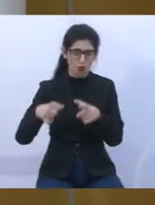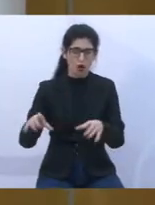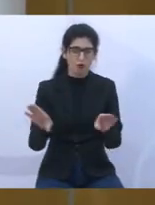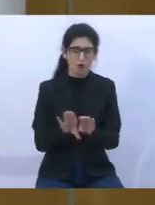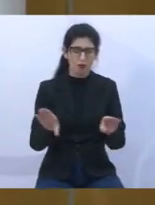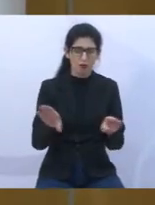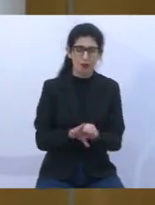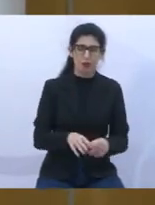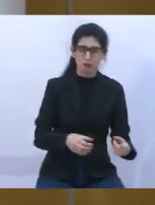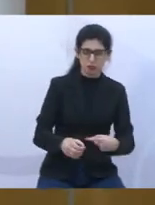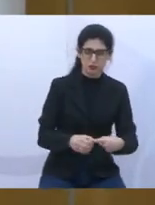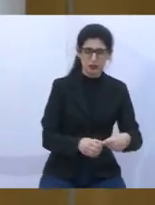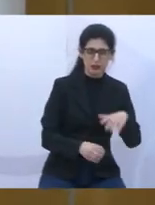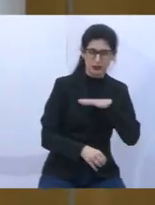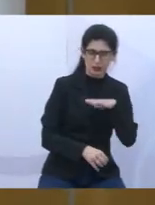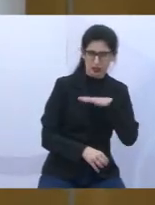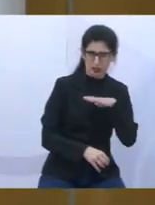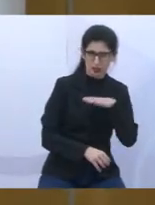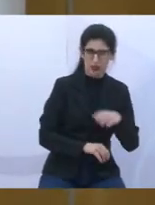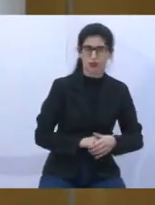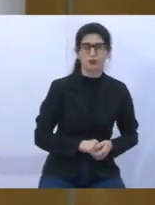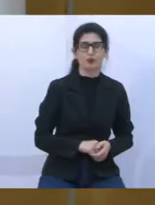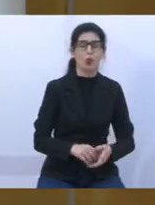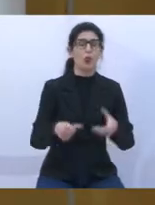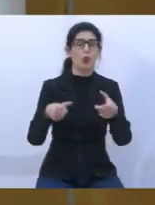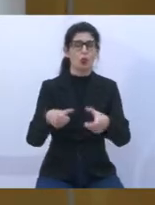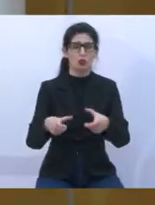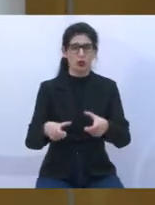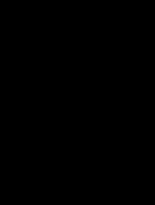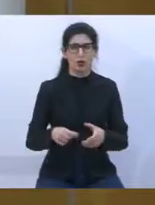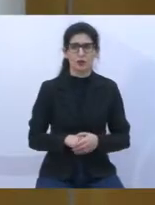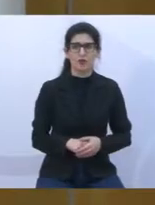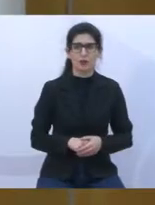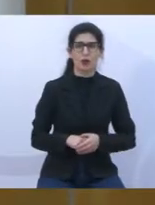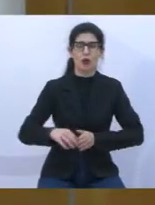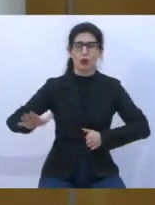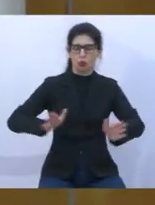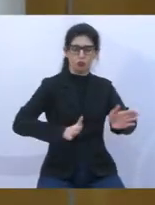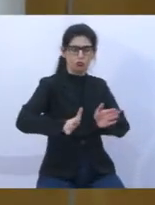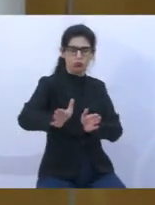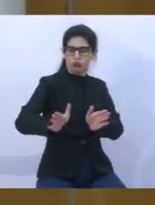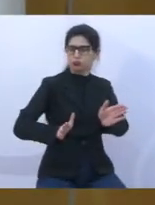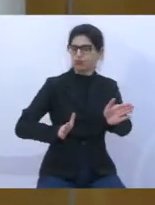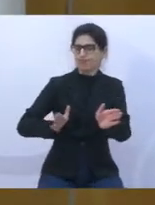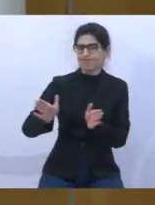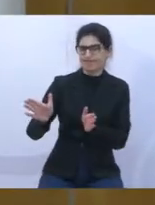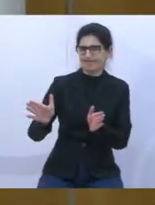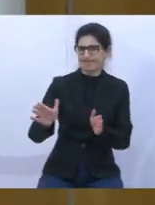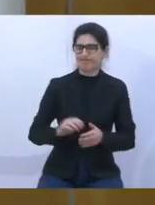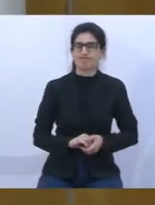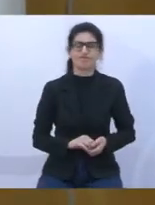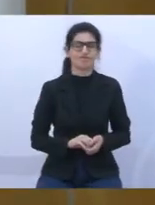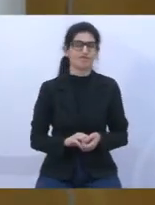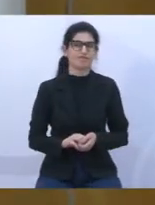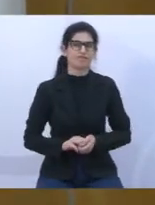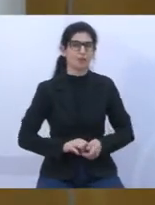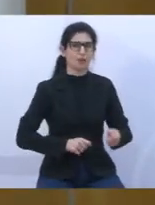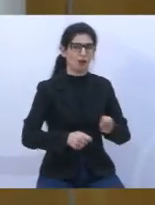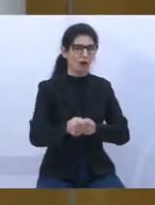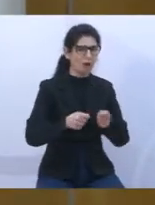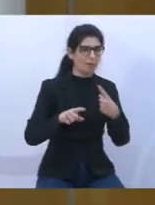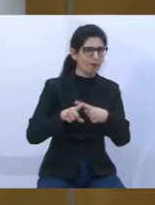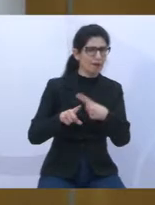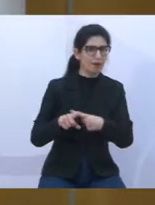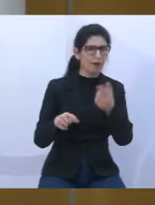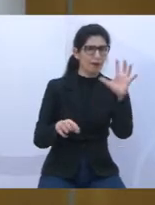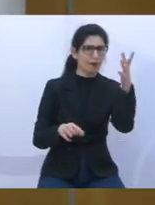e dentro desse desenvolvimento local eu quero falar o que a respeito da governança é porque quando a população vai